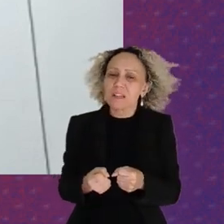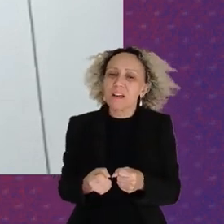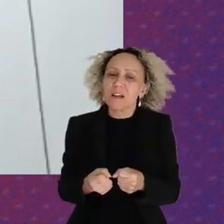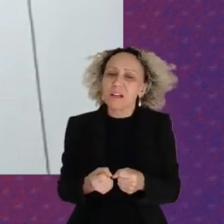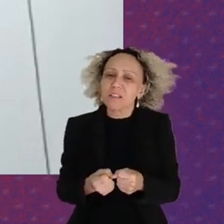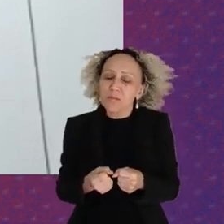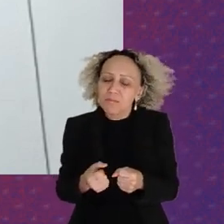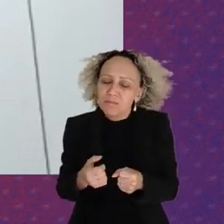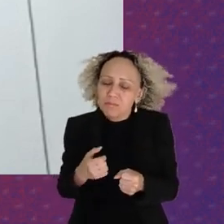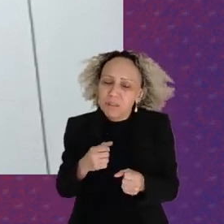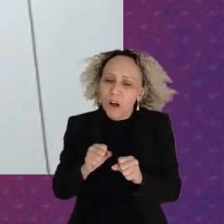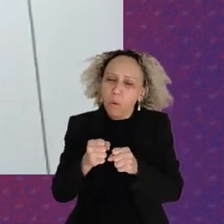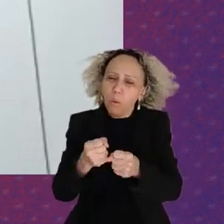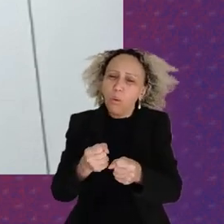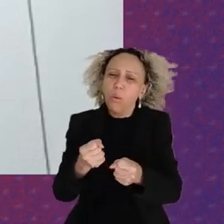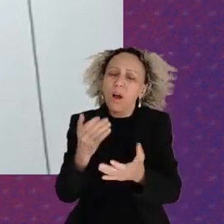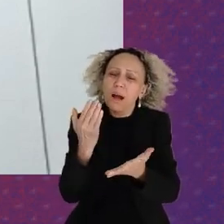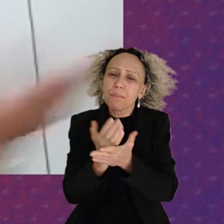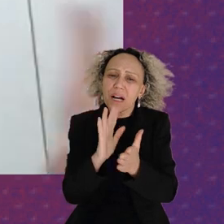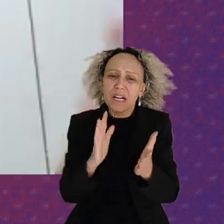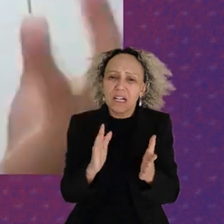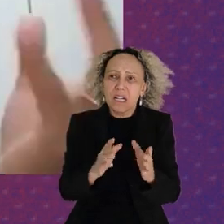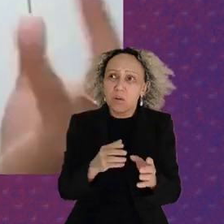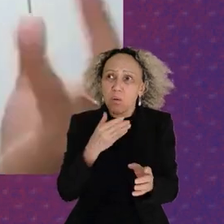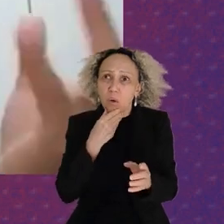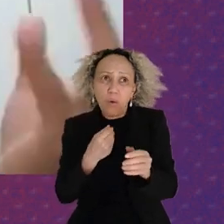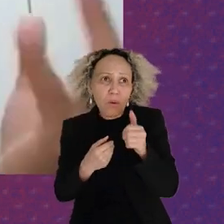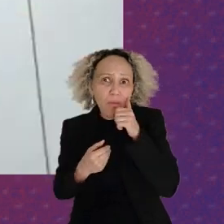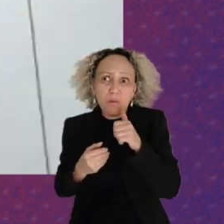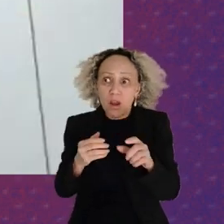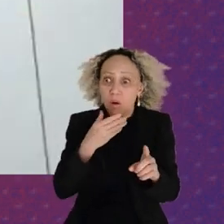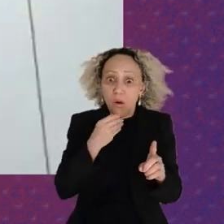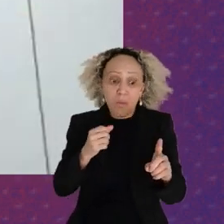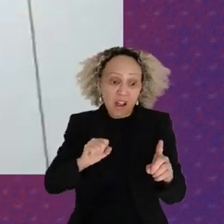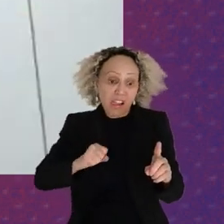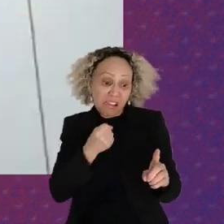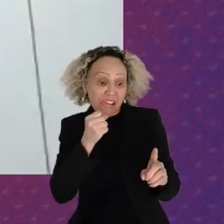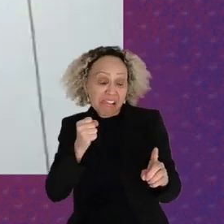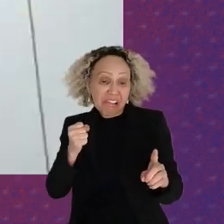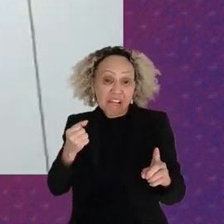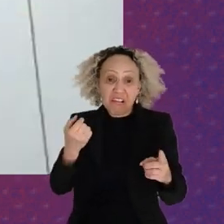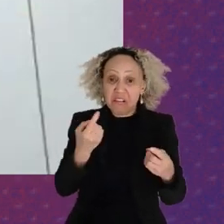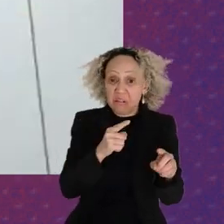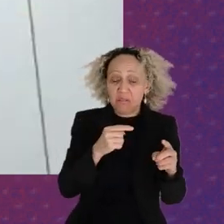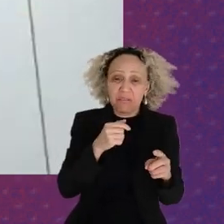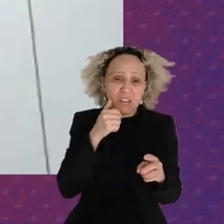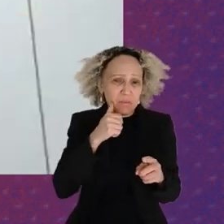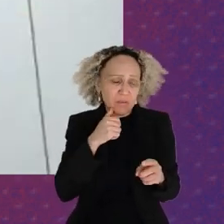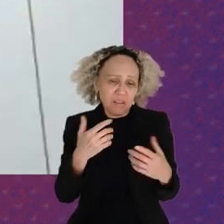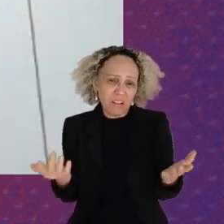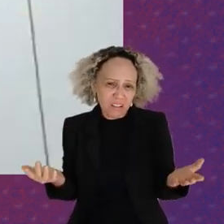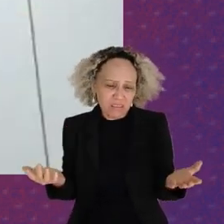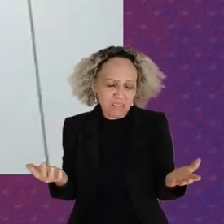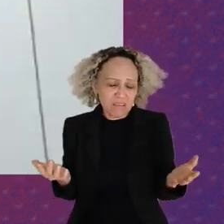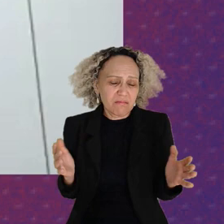legitimação da misoginia, do ódio às mulheres, né, nesse último período sombrio que o Brasil